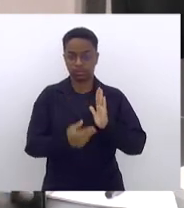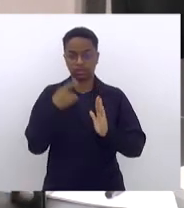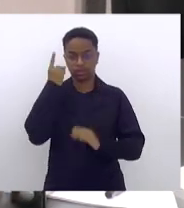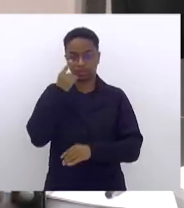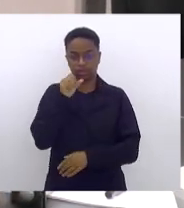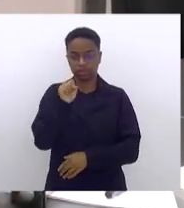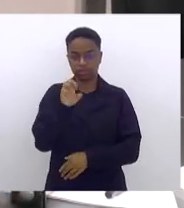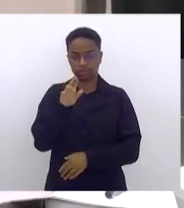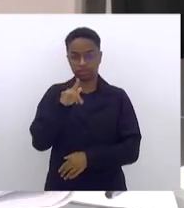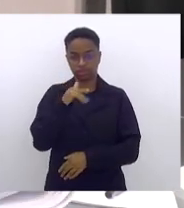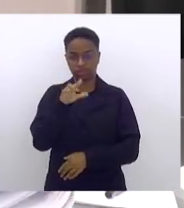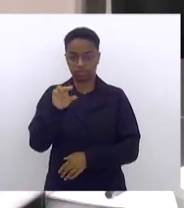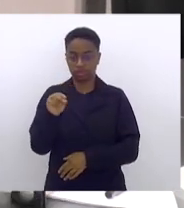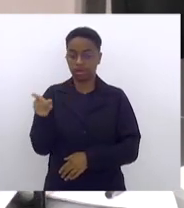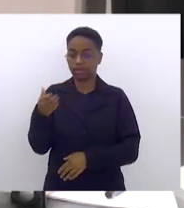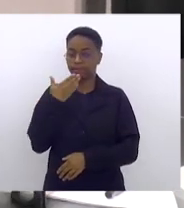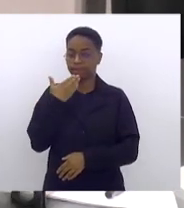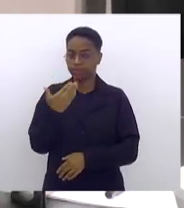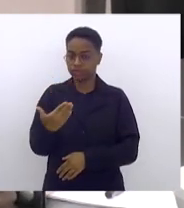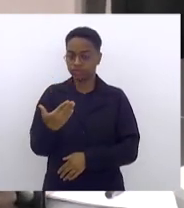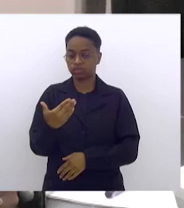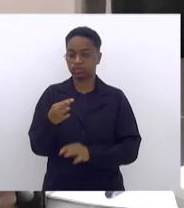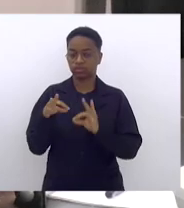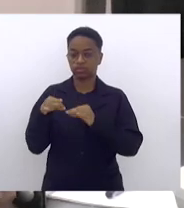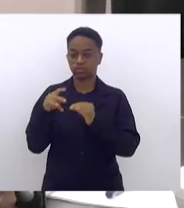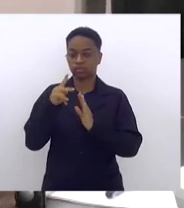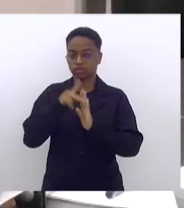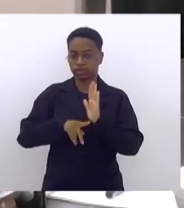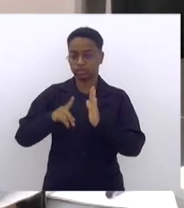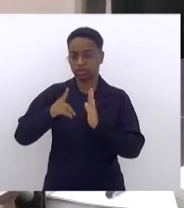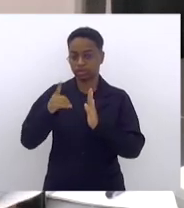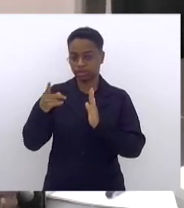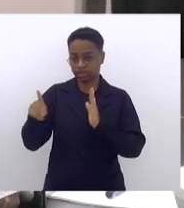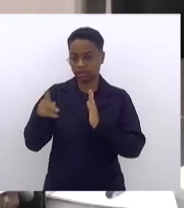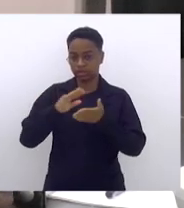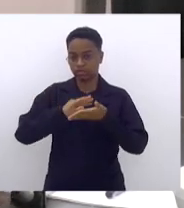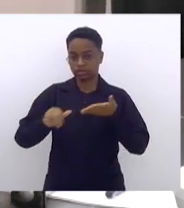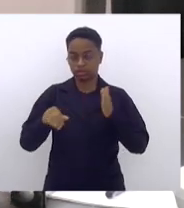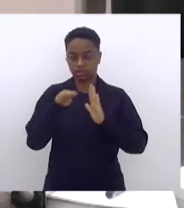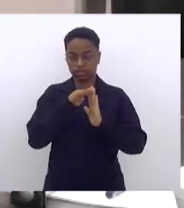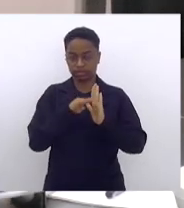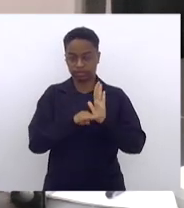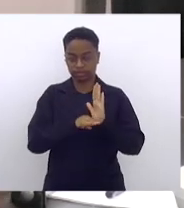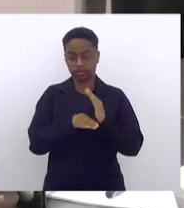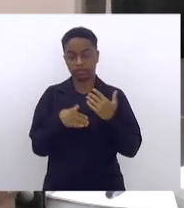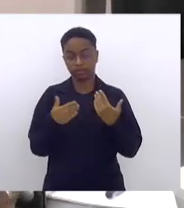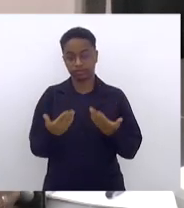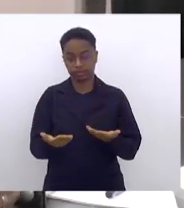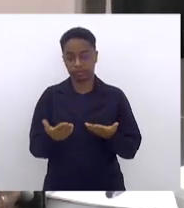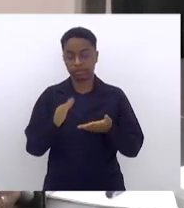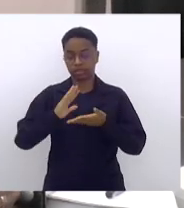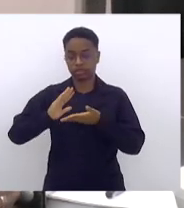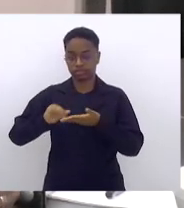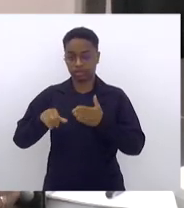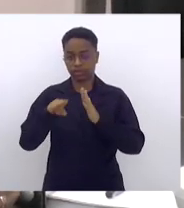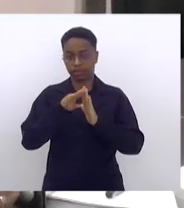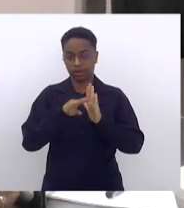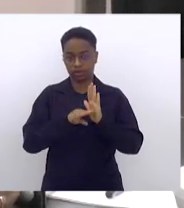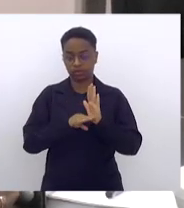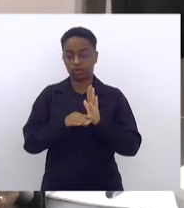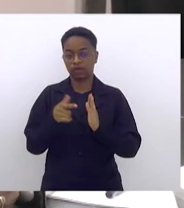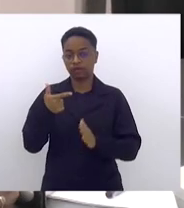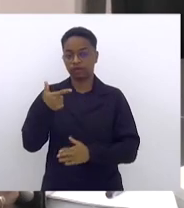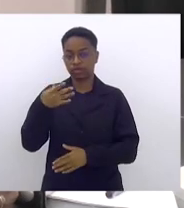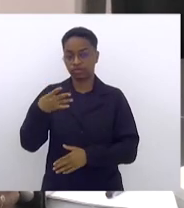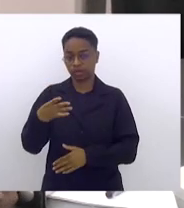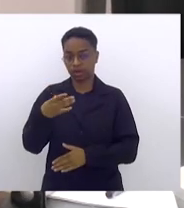Serginho, que pediu expressamente que os projetos pareceres fossem retirados de pauta. Então, estão retirados de pauta o 24,